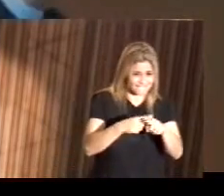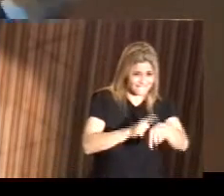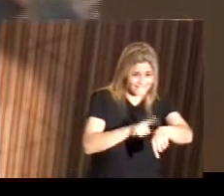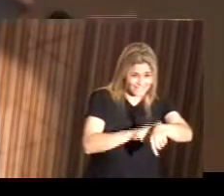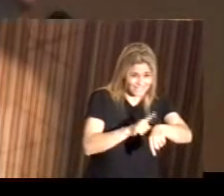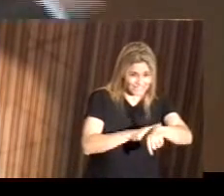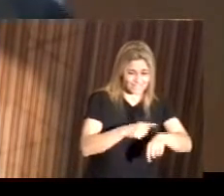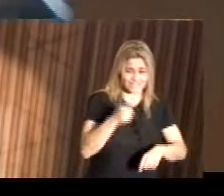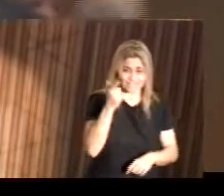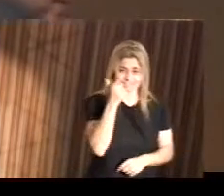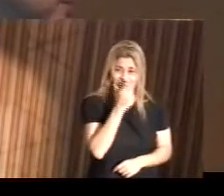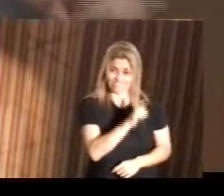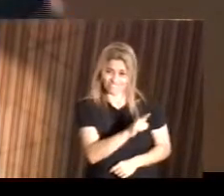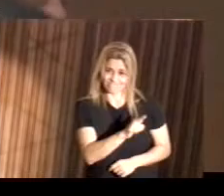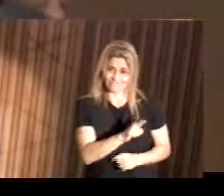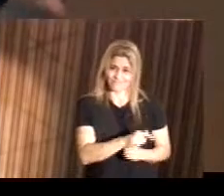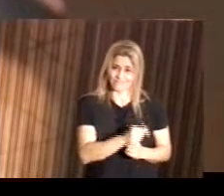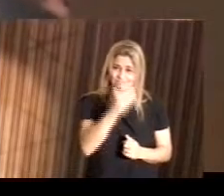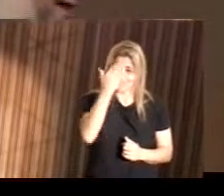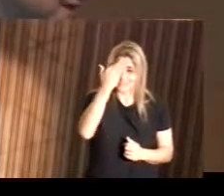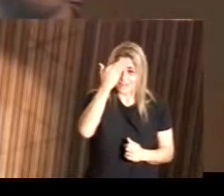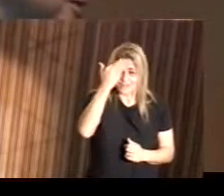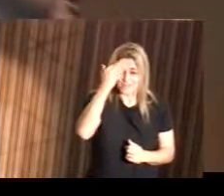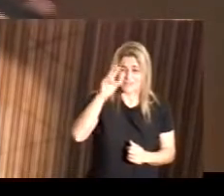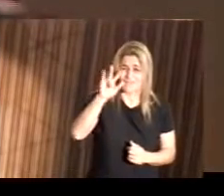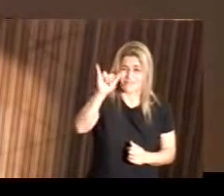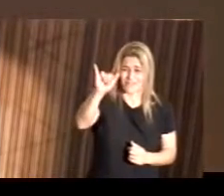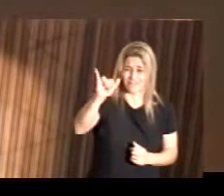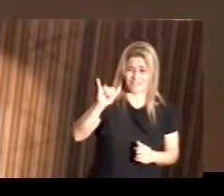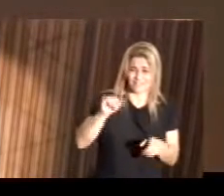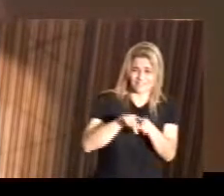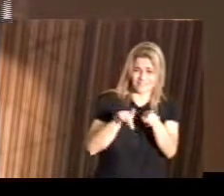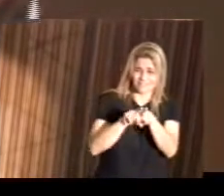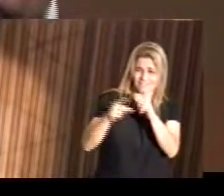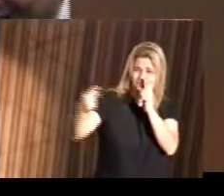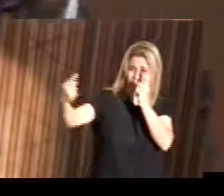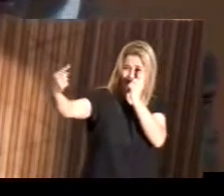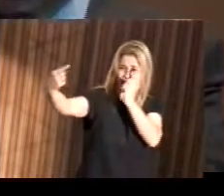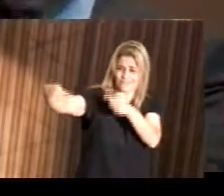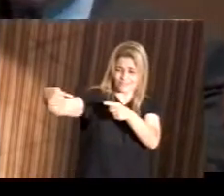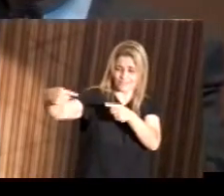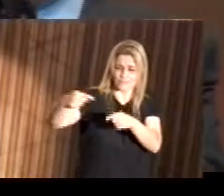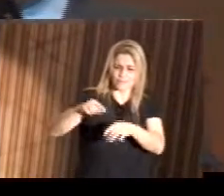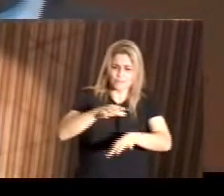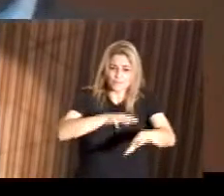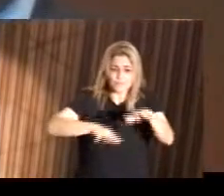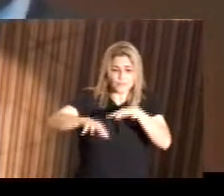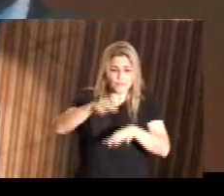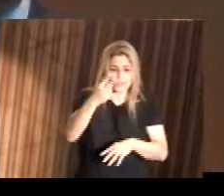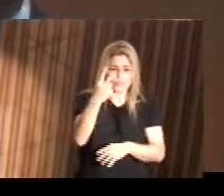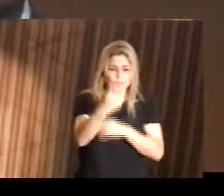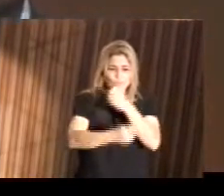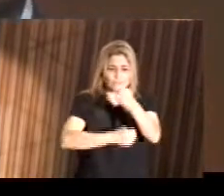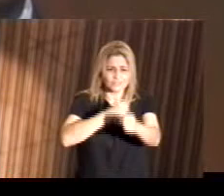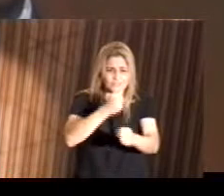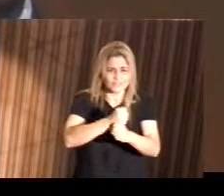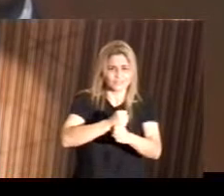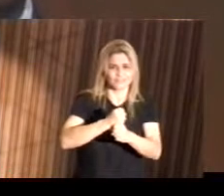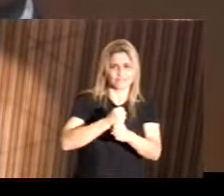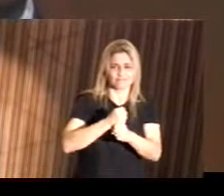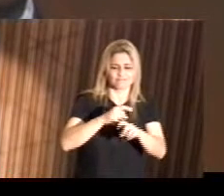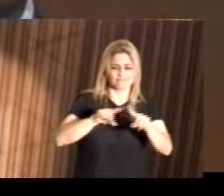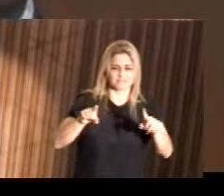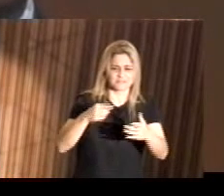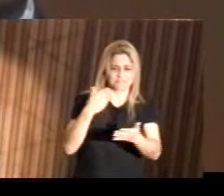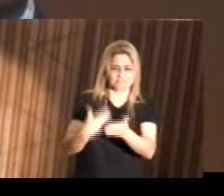pagar o tributo, eles sabiam que viria o exército, eles se prepararam 2 anos para essa batalha e